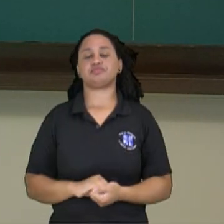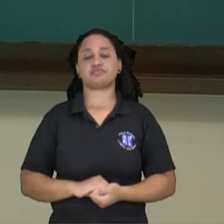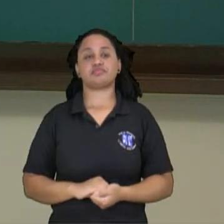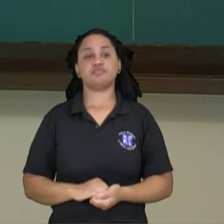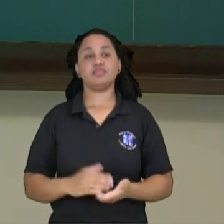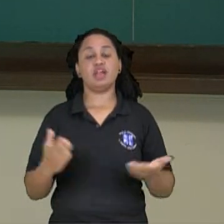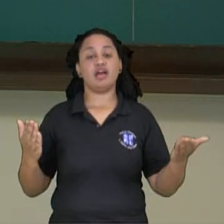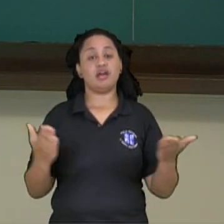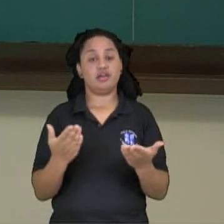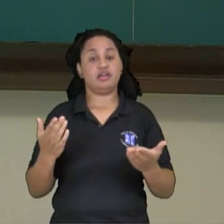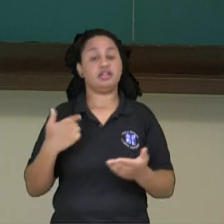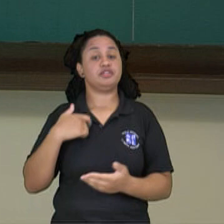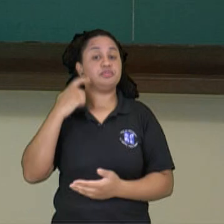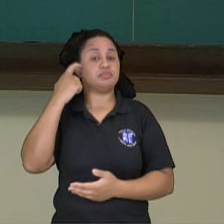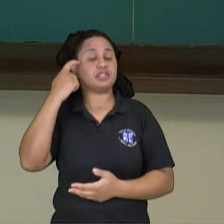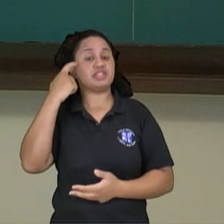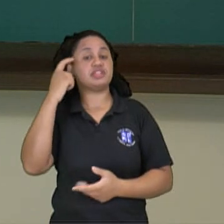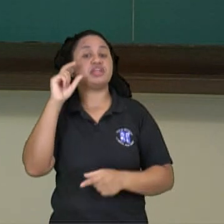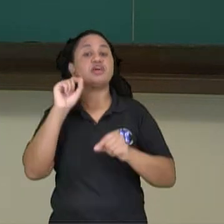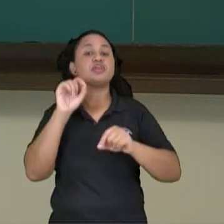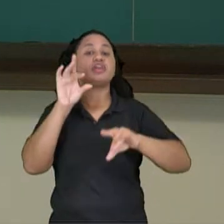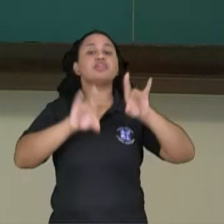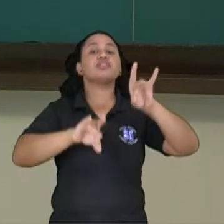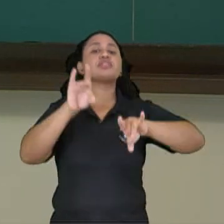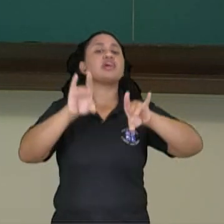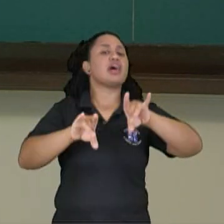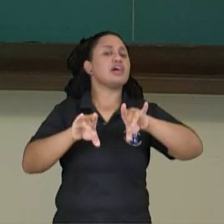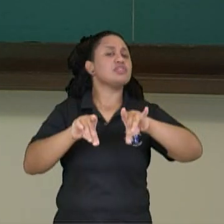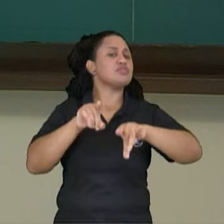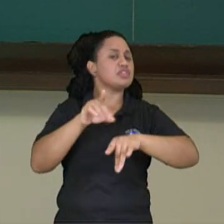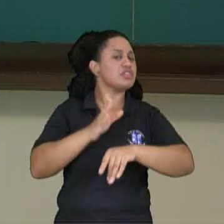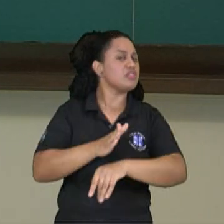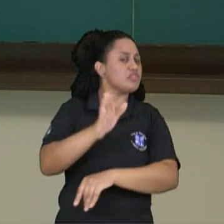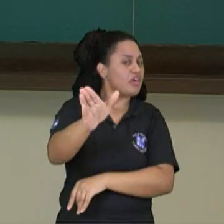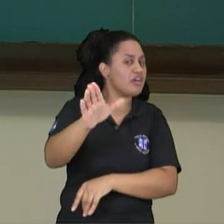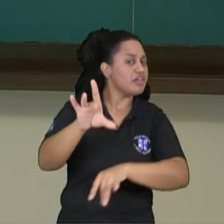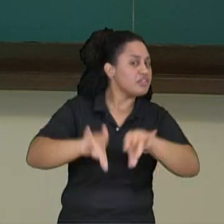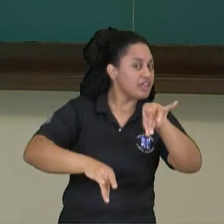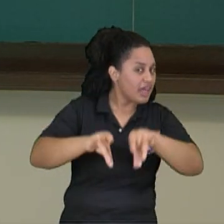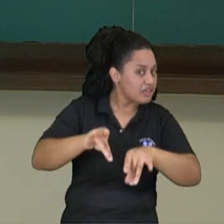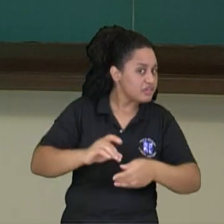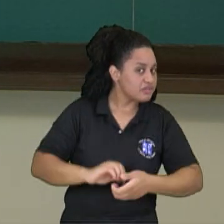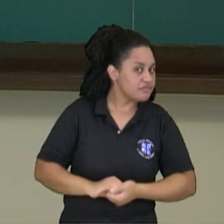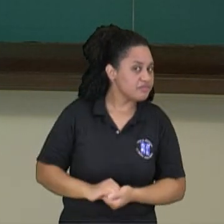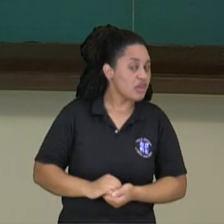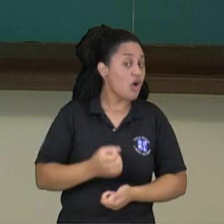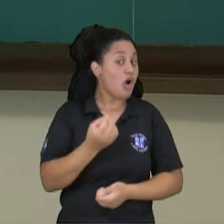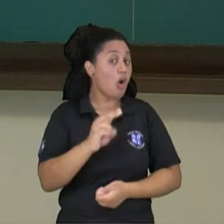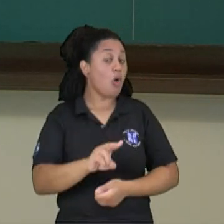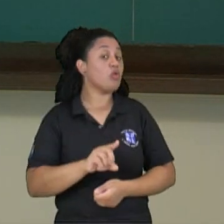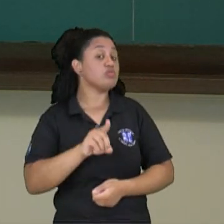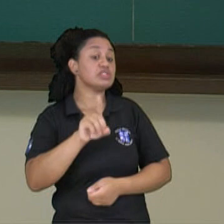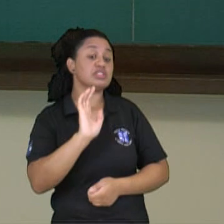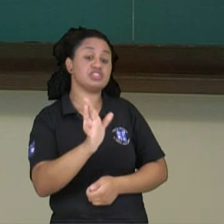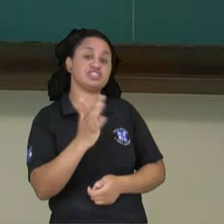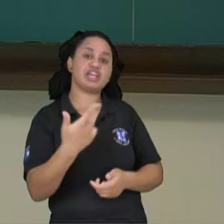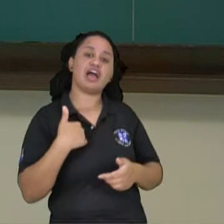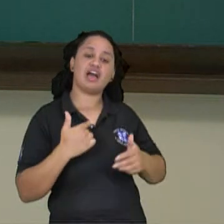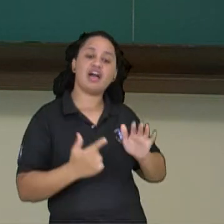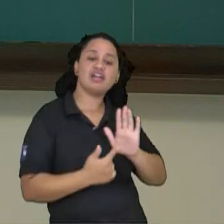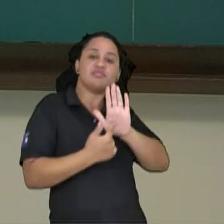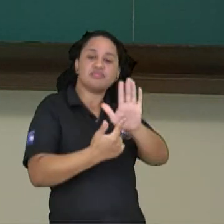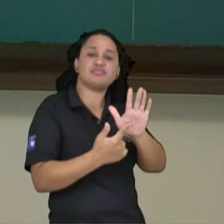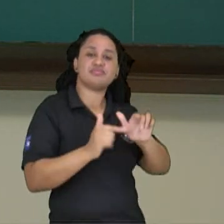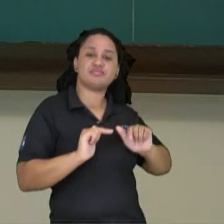Vamos pensar no teatro. Você já foi ao teatro alguma vez? Ou você já participou de uma